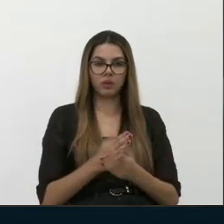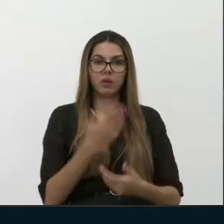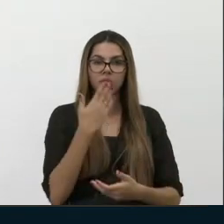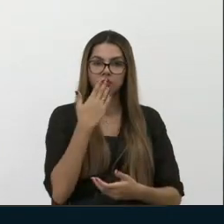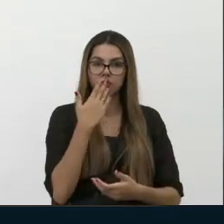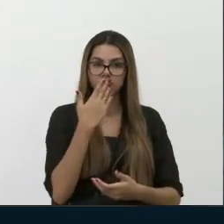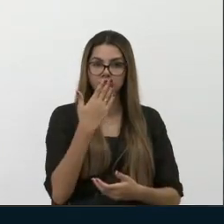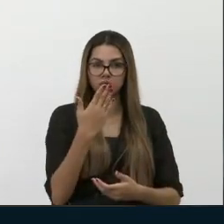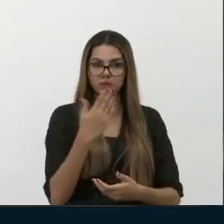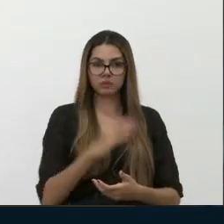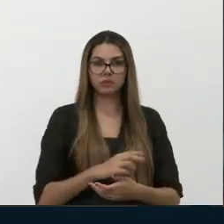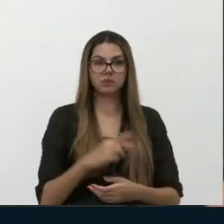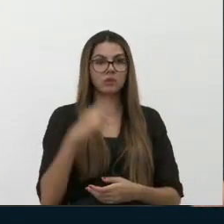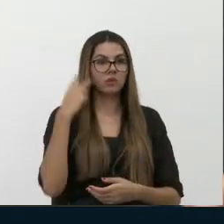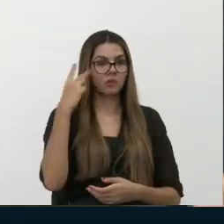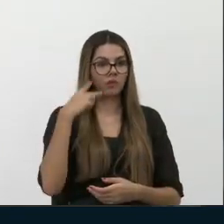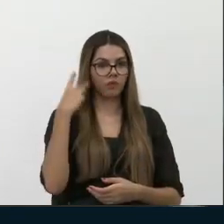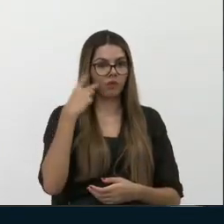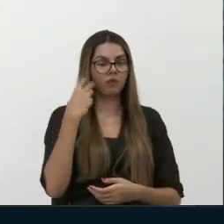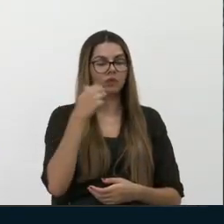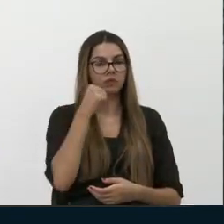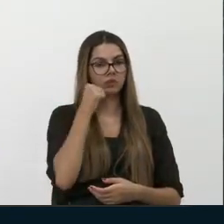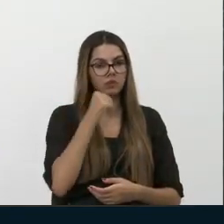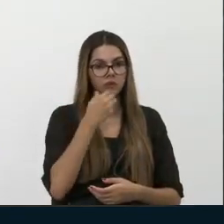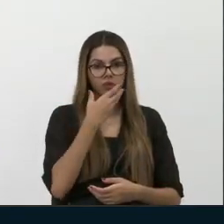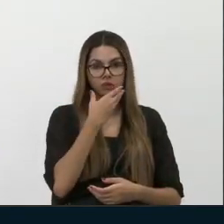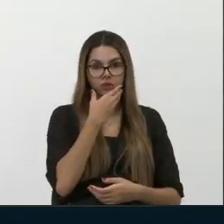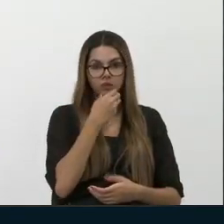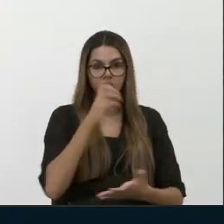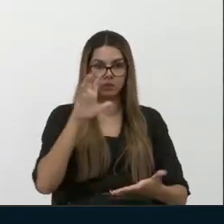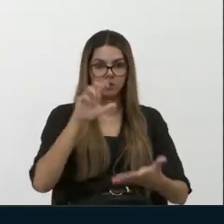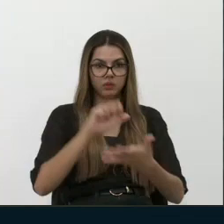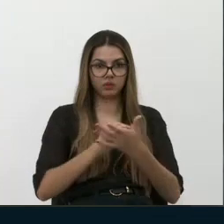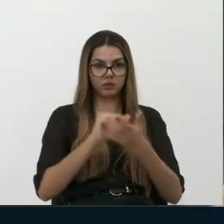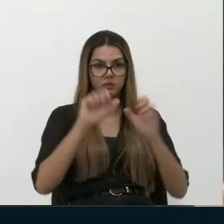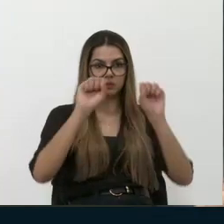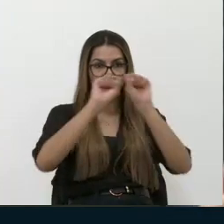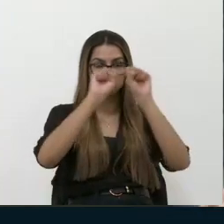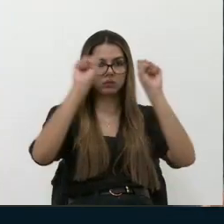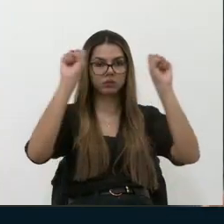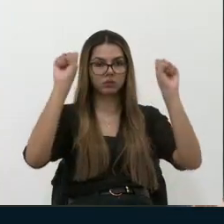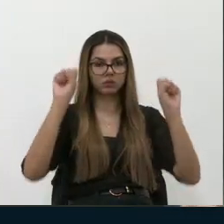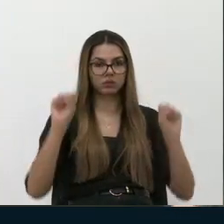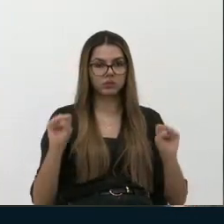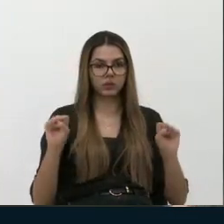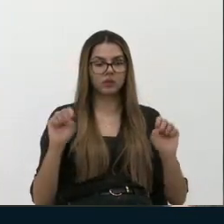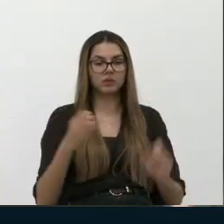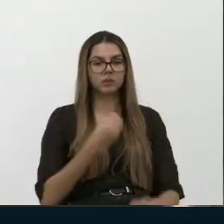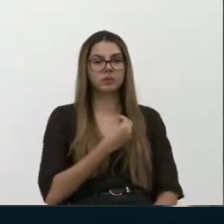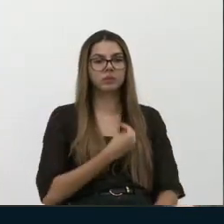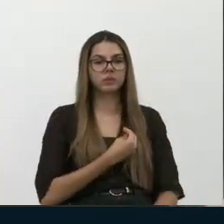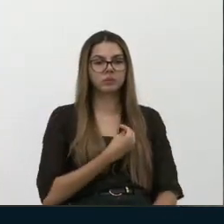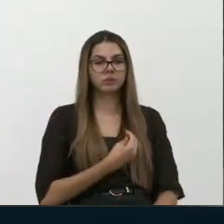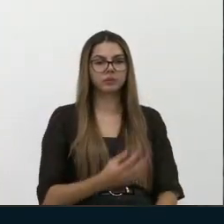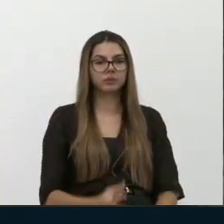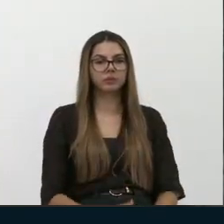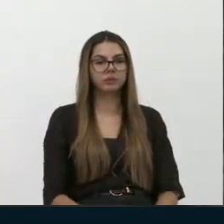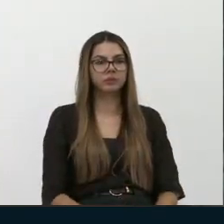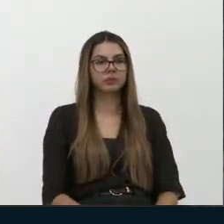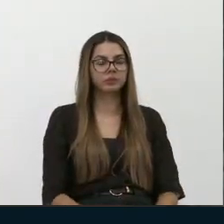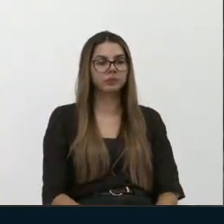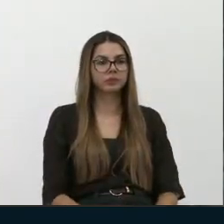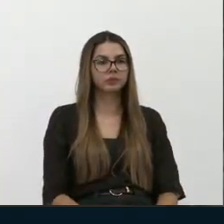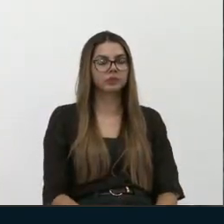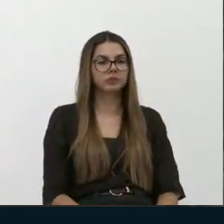Solicito aos senhores vereadores que registrem suas presenças nos terminais